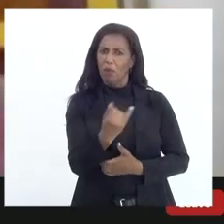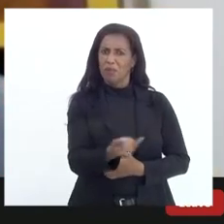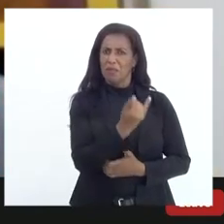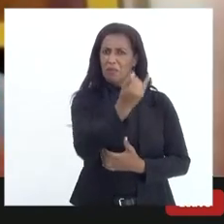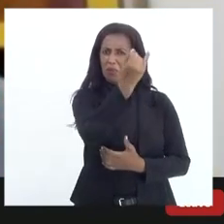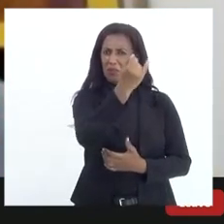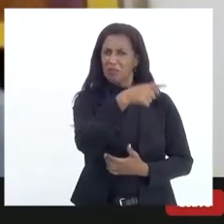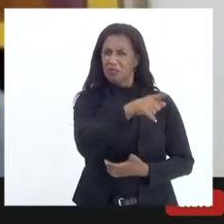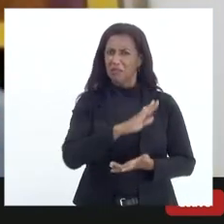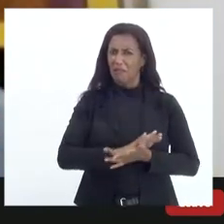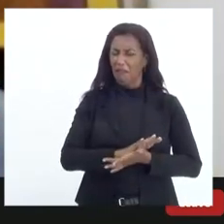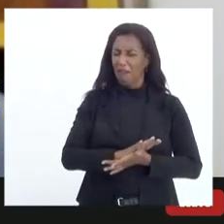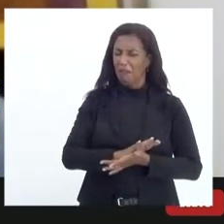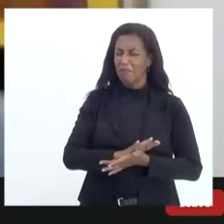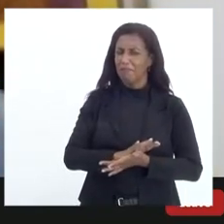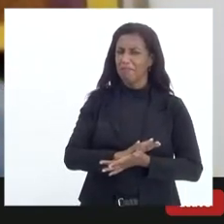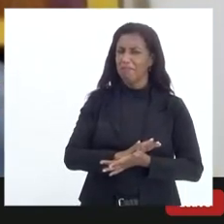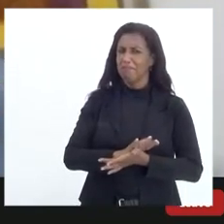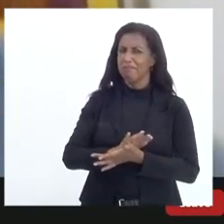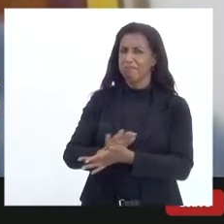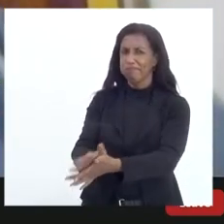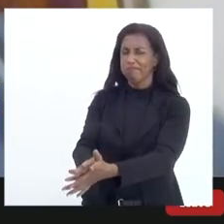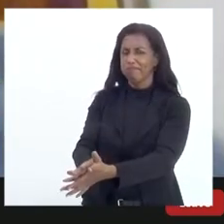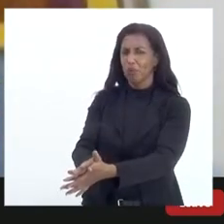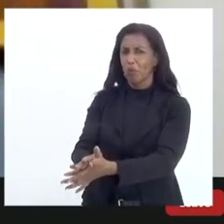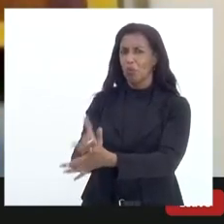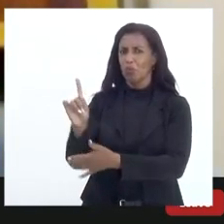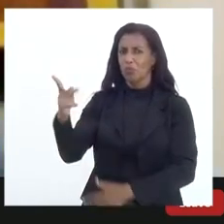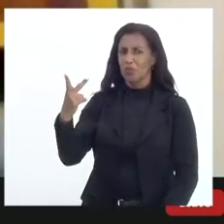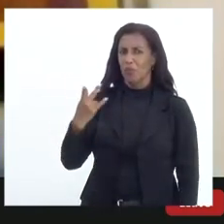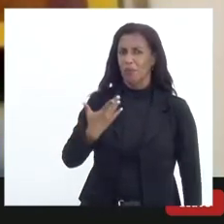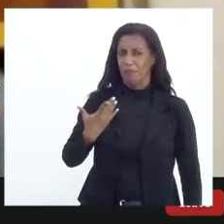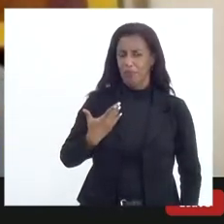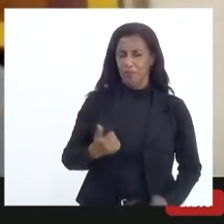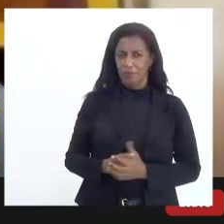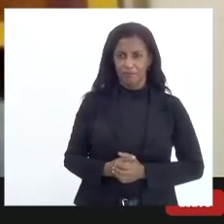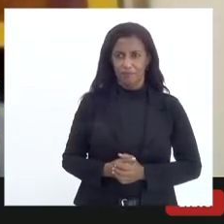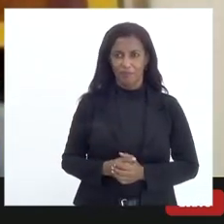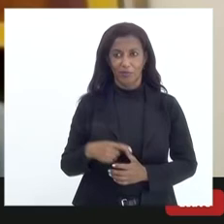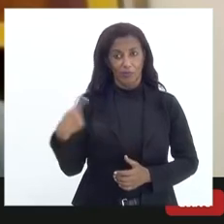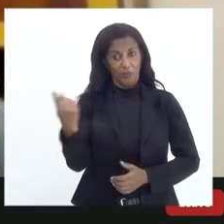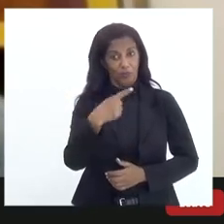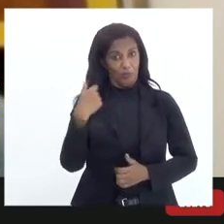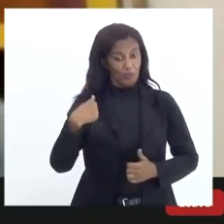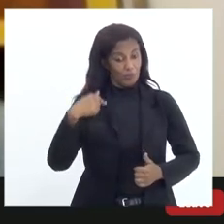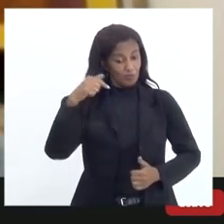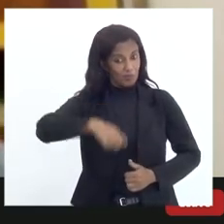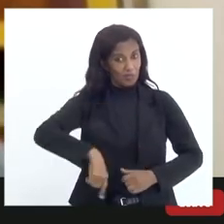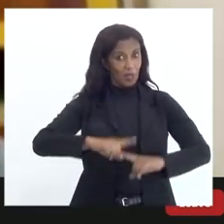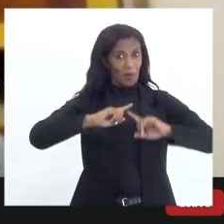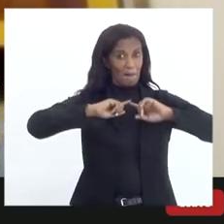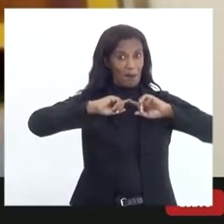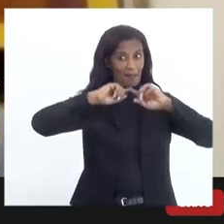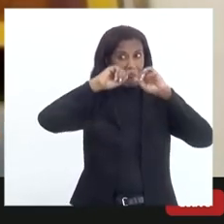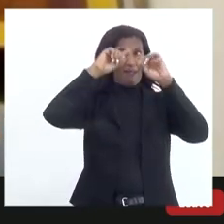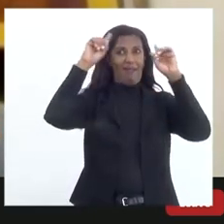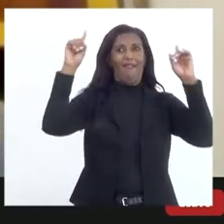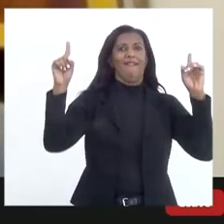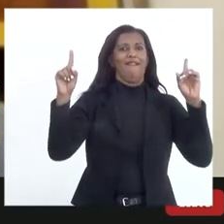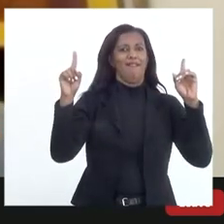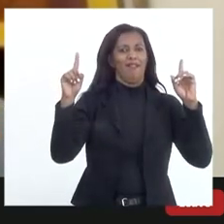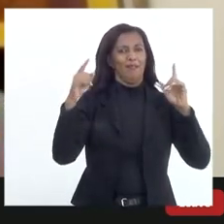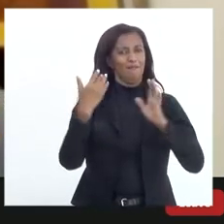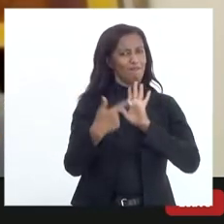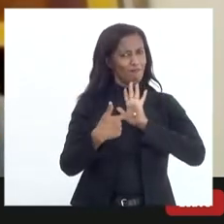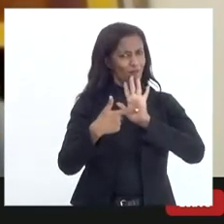extremamente racista com o seu colega. Né? Então, nós estamos aí fazendo um barulho na SL para mostrar que a banda não